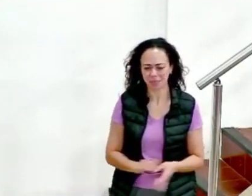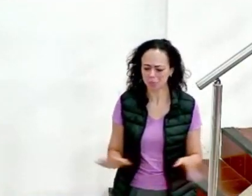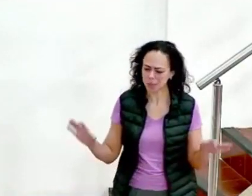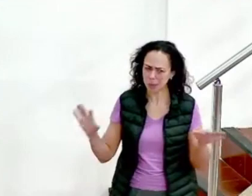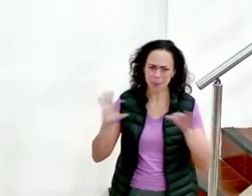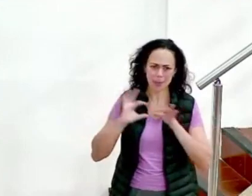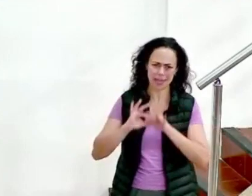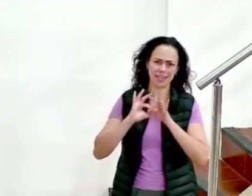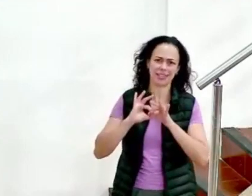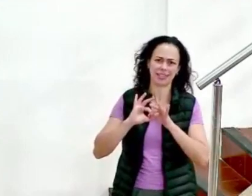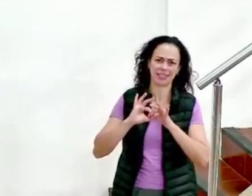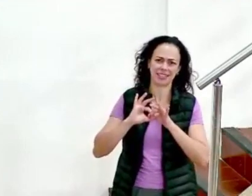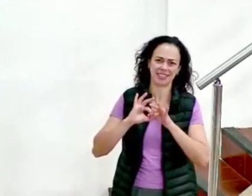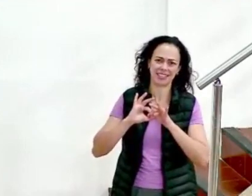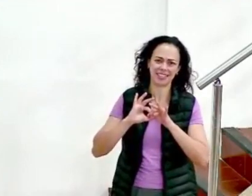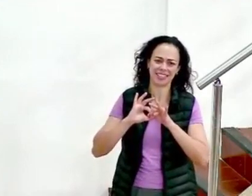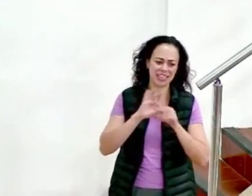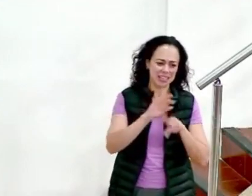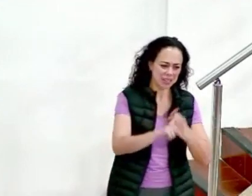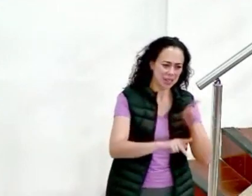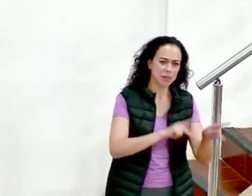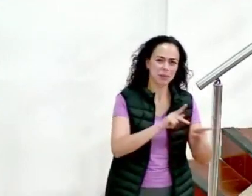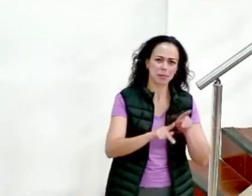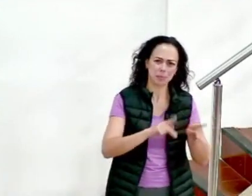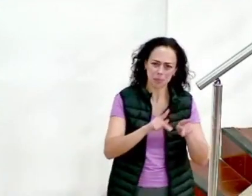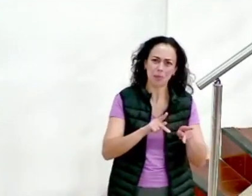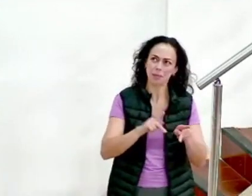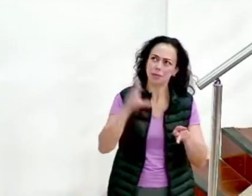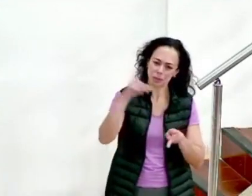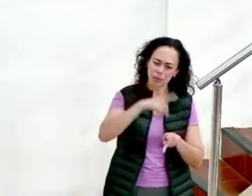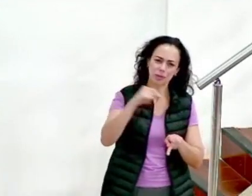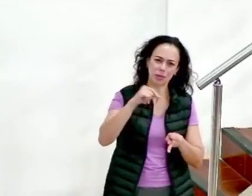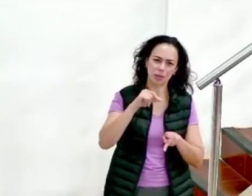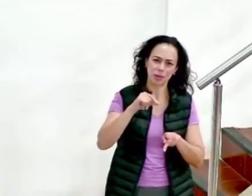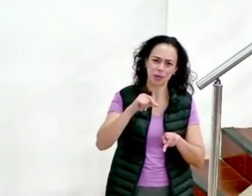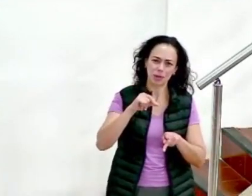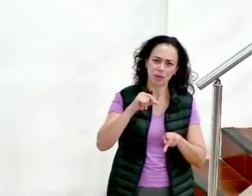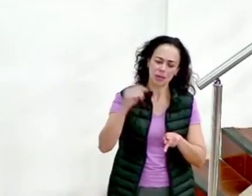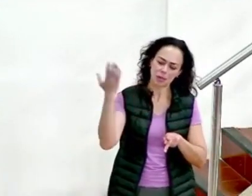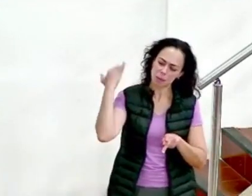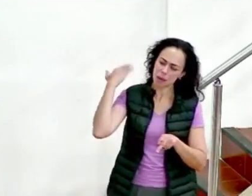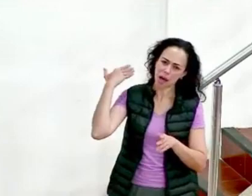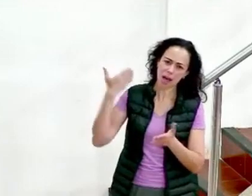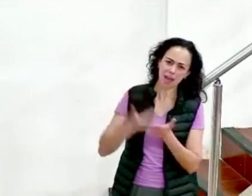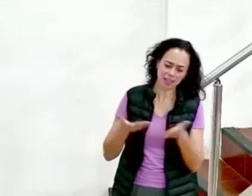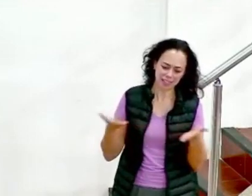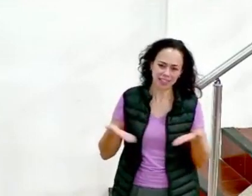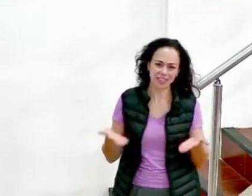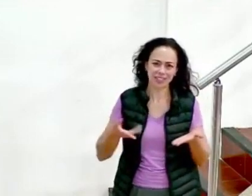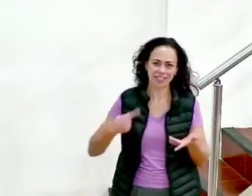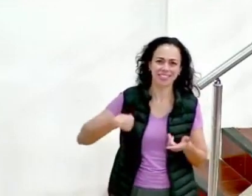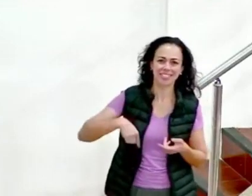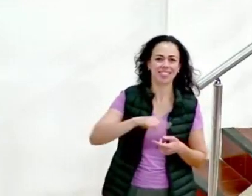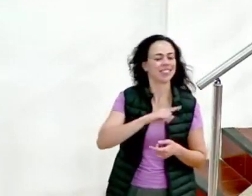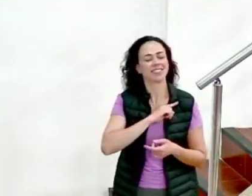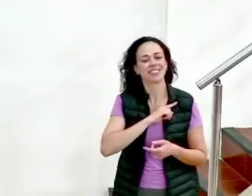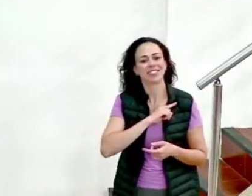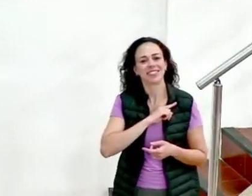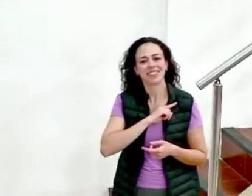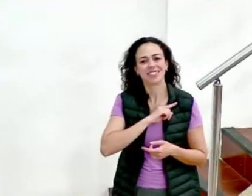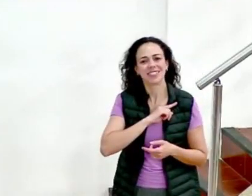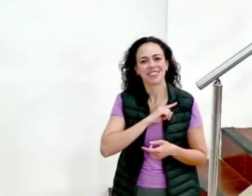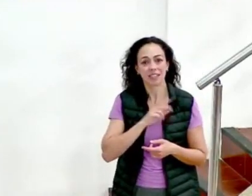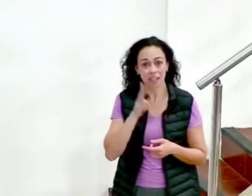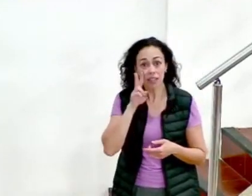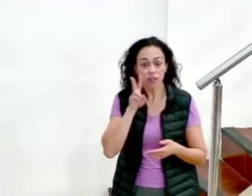era o impacto que as nações teriam. Esse é o impacto que nós temos. Quando nós vemos aqui a palavra filho,